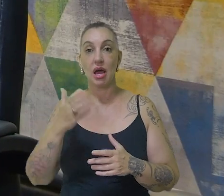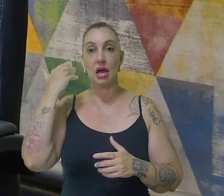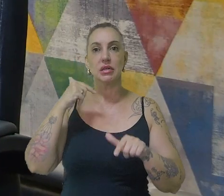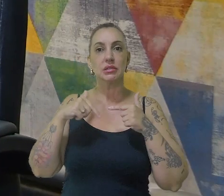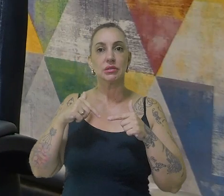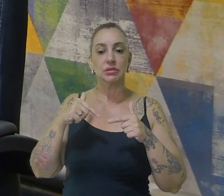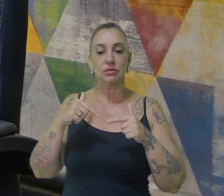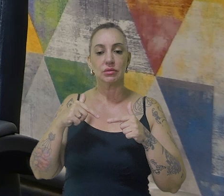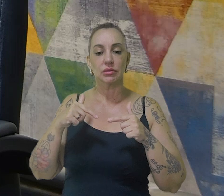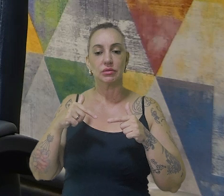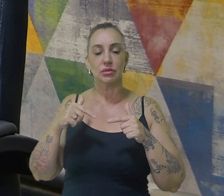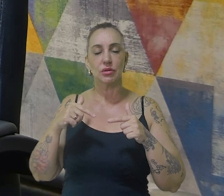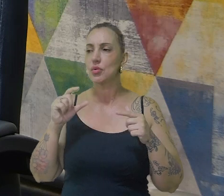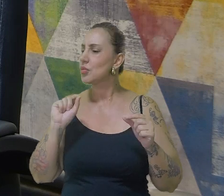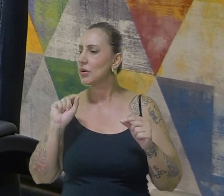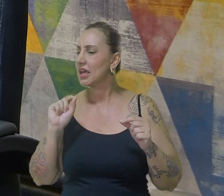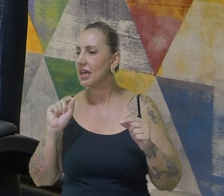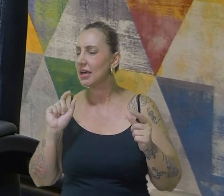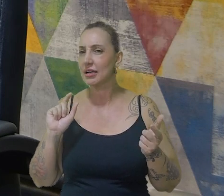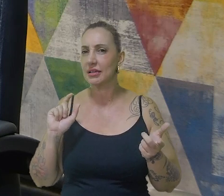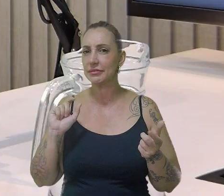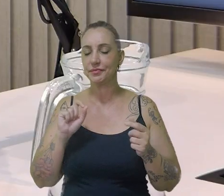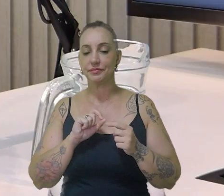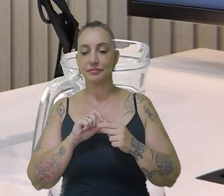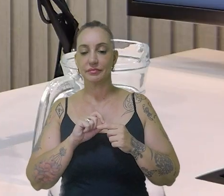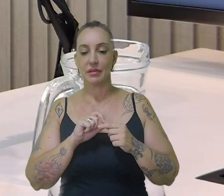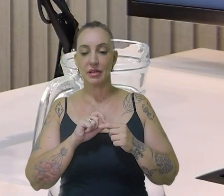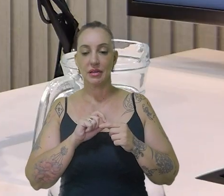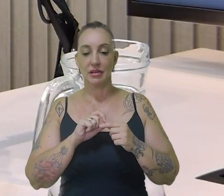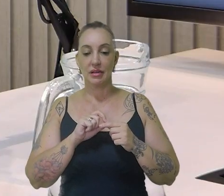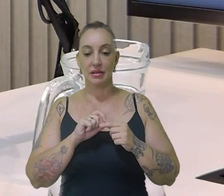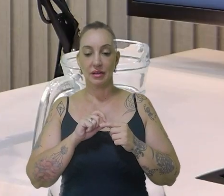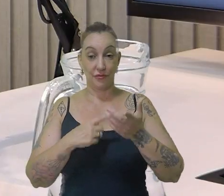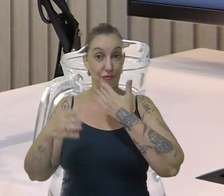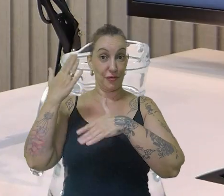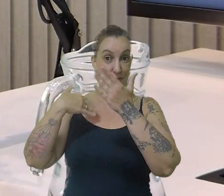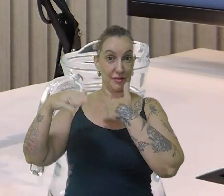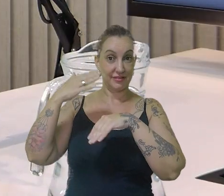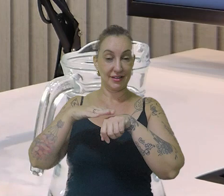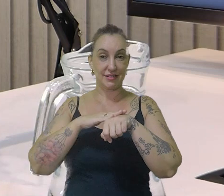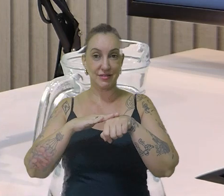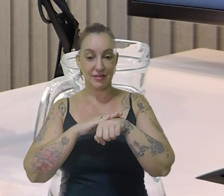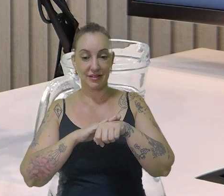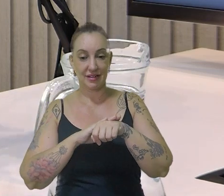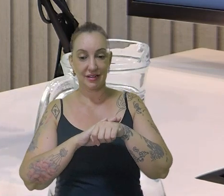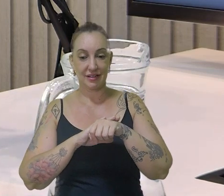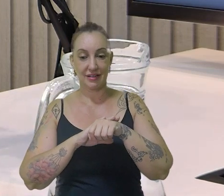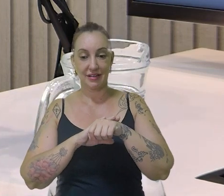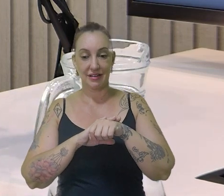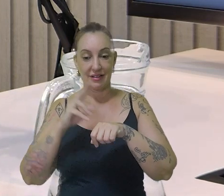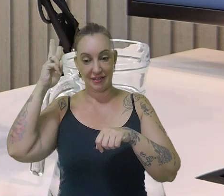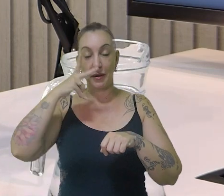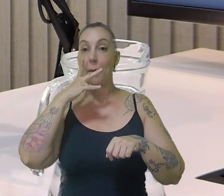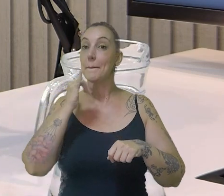trabalhava como contr regra ou não como que que era é eu vou para recapitular essa conversa eu vou ter que contar a